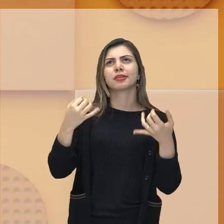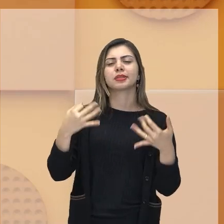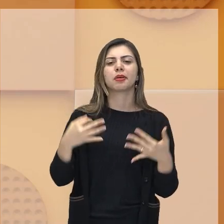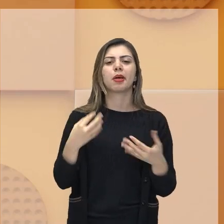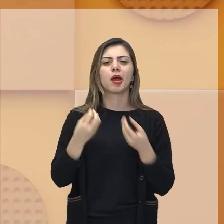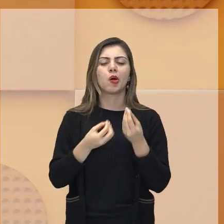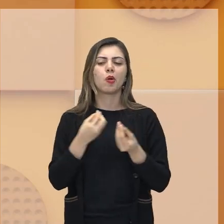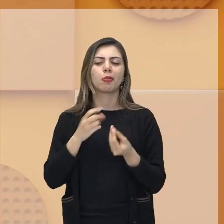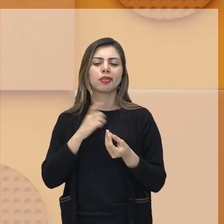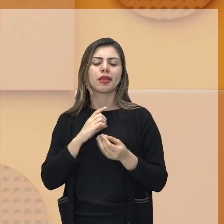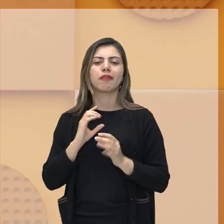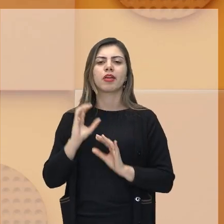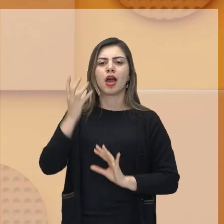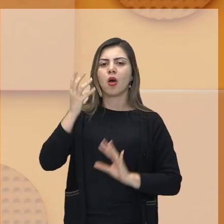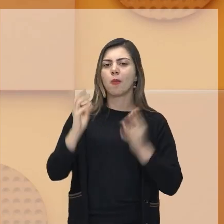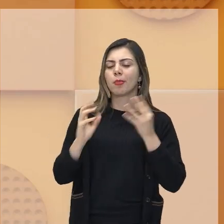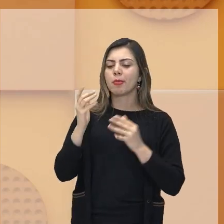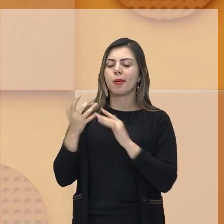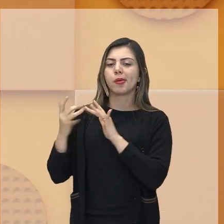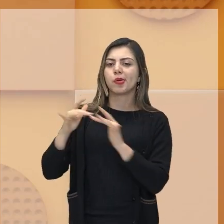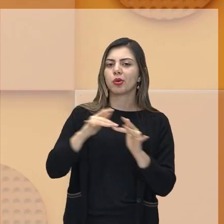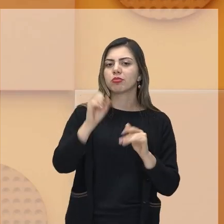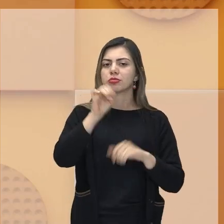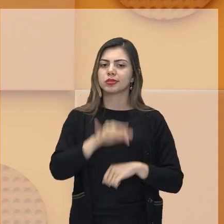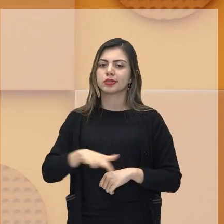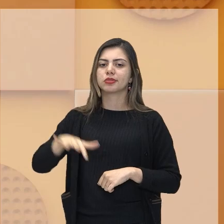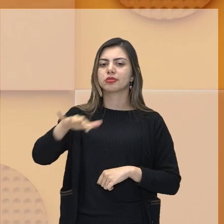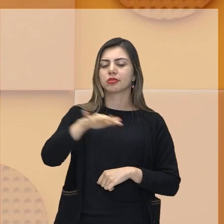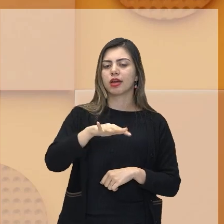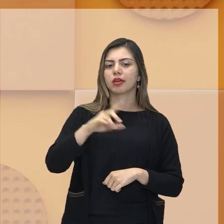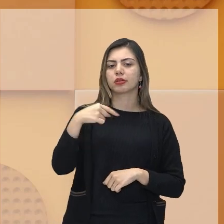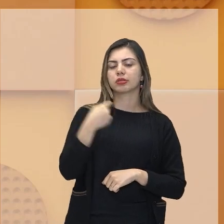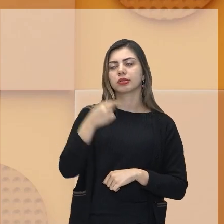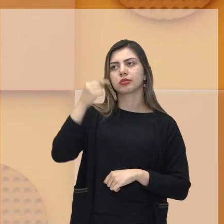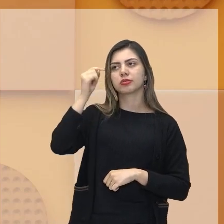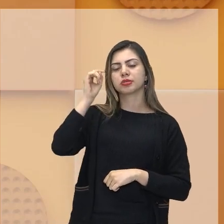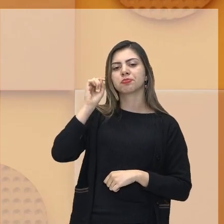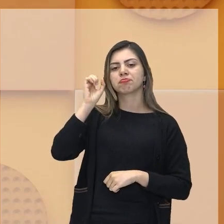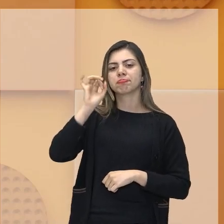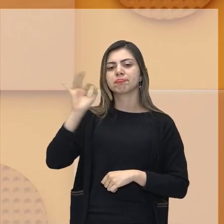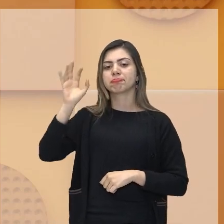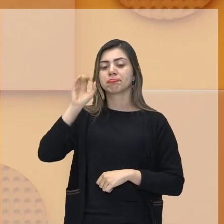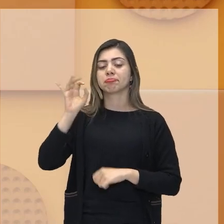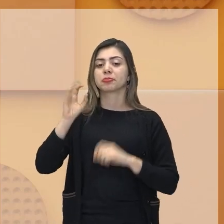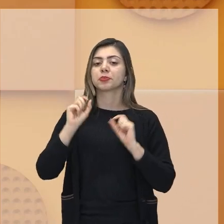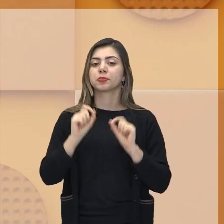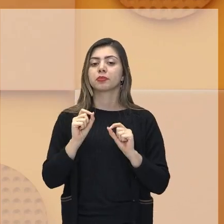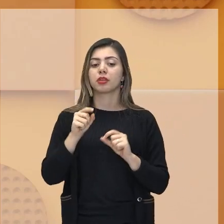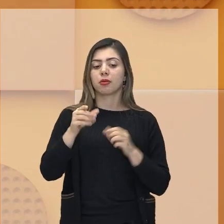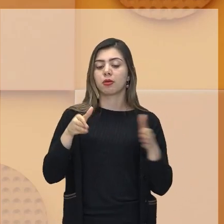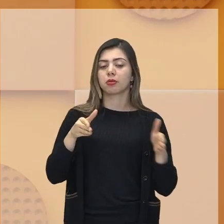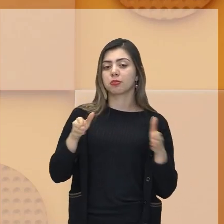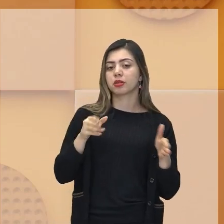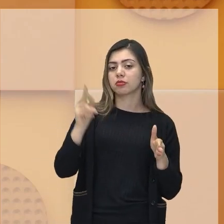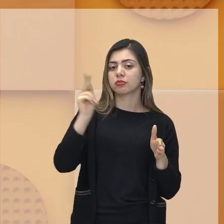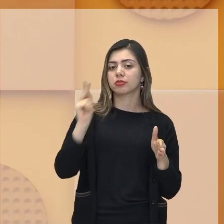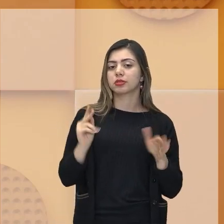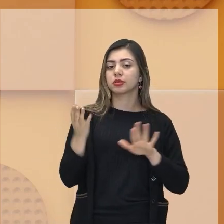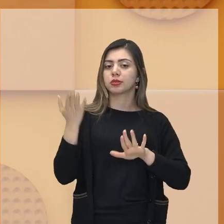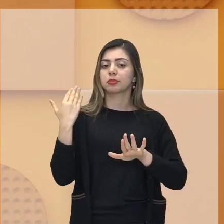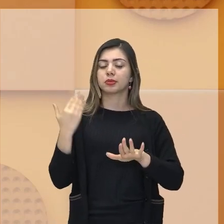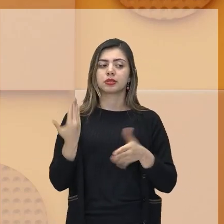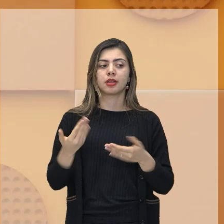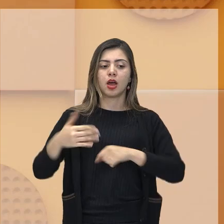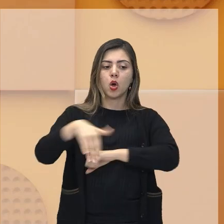o panorama daquela região, a gente imagina o seguinte: naquele momento, galera, da nossa história, não existiam estradas